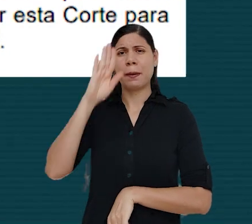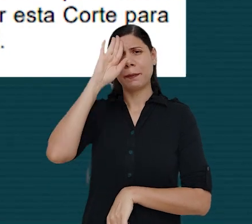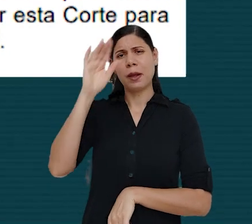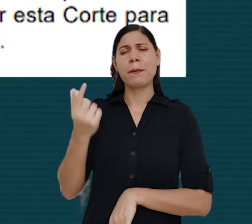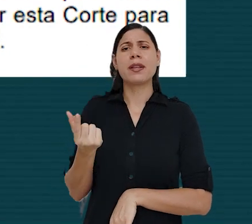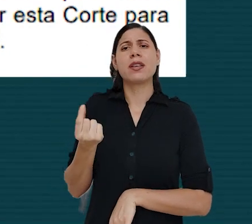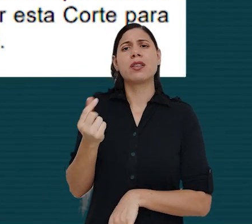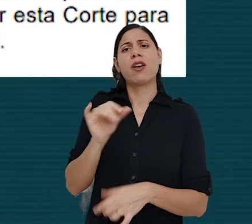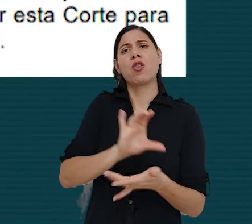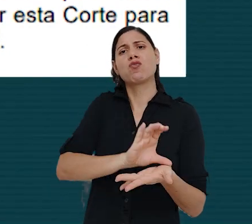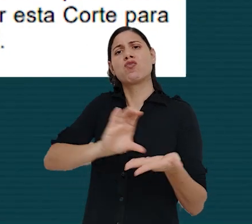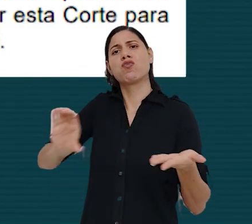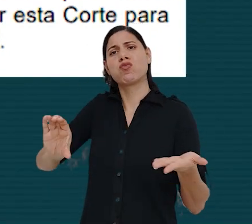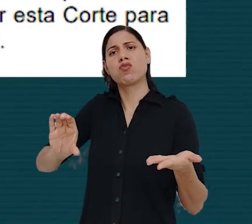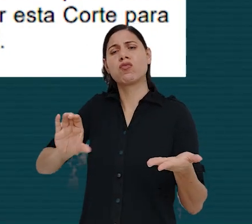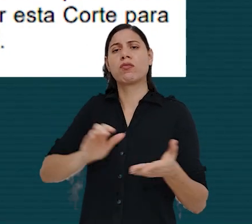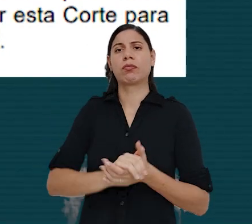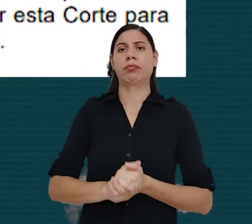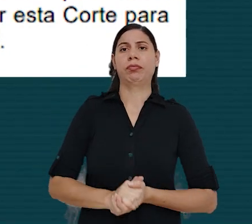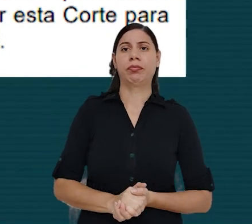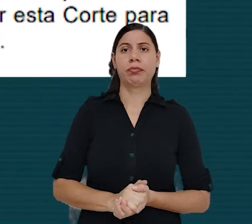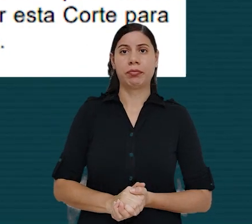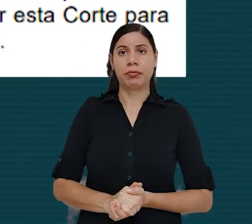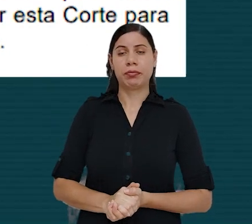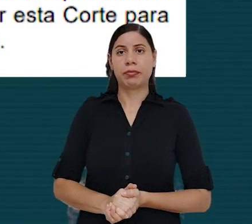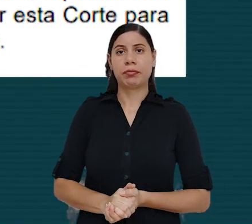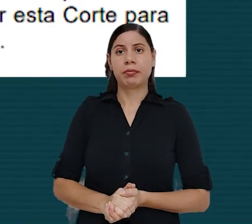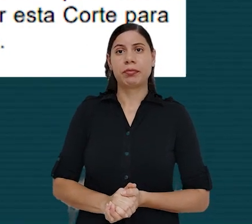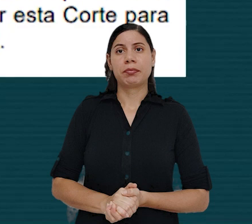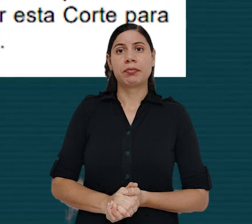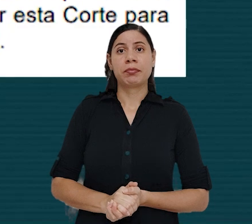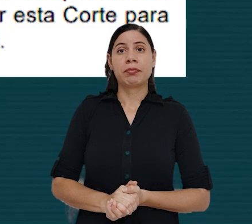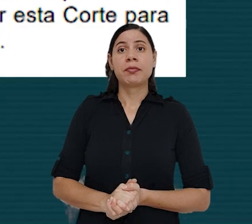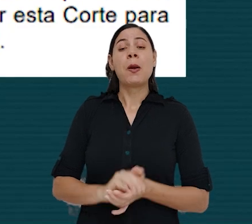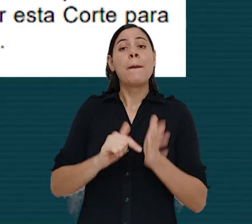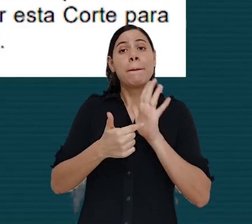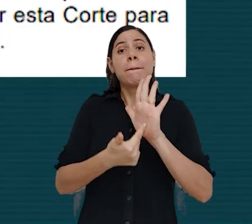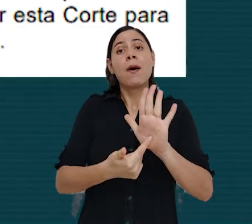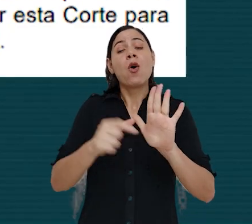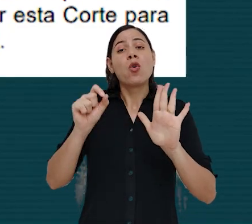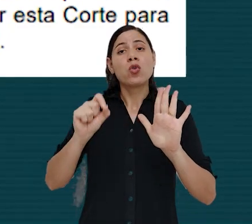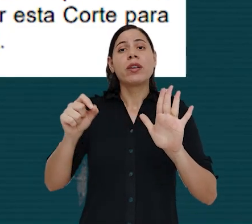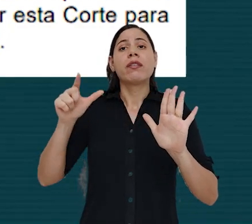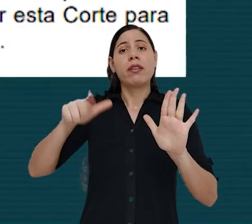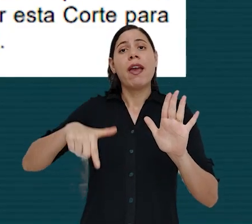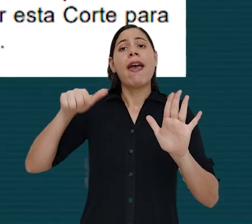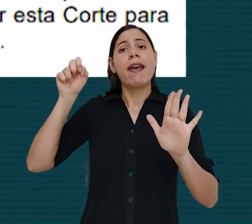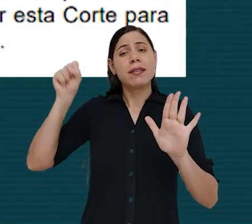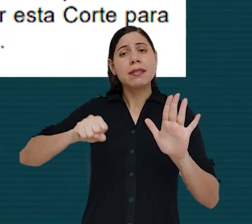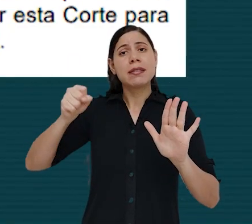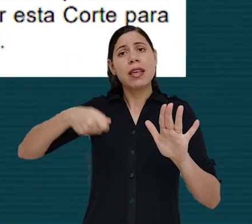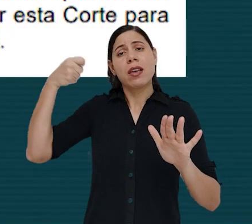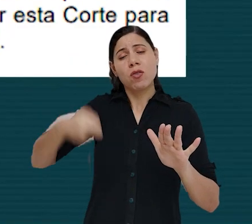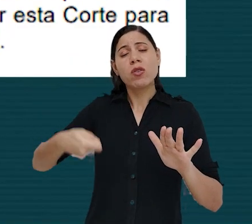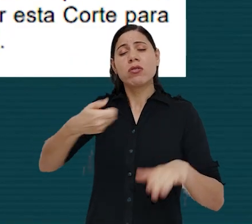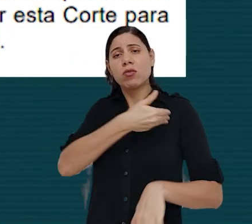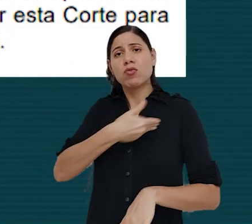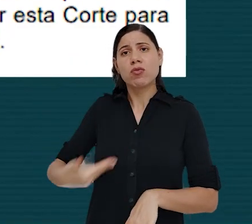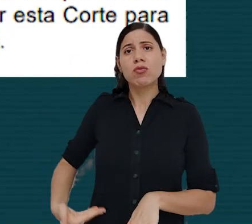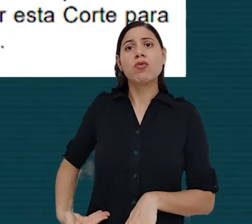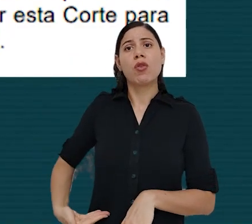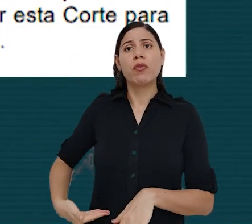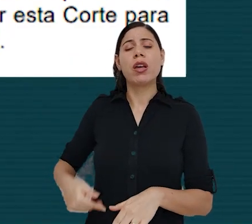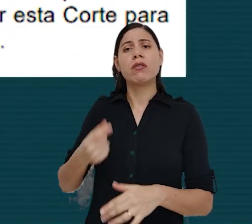valor arbitrado a título de compensação por danos morais, mostrando-se razoável a condenação da União